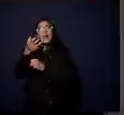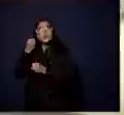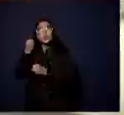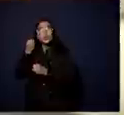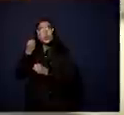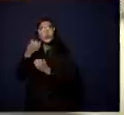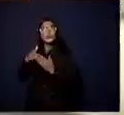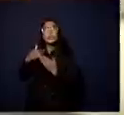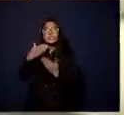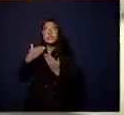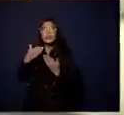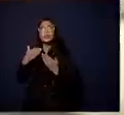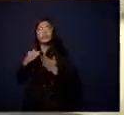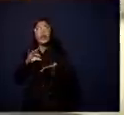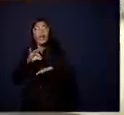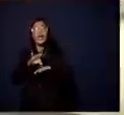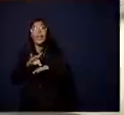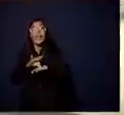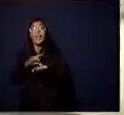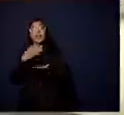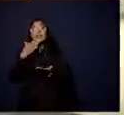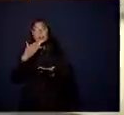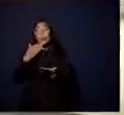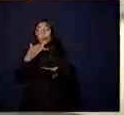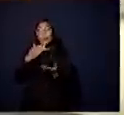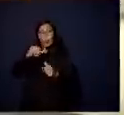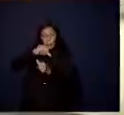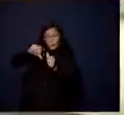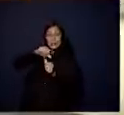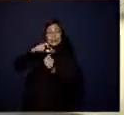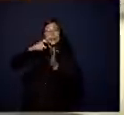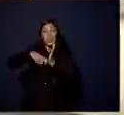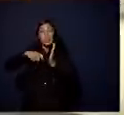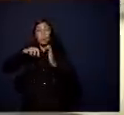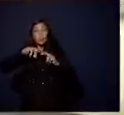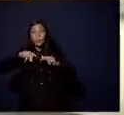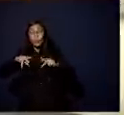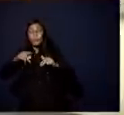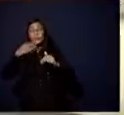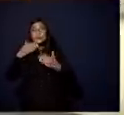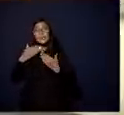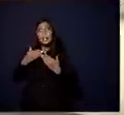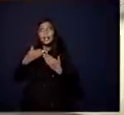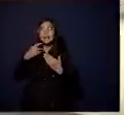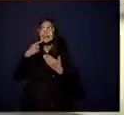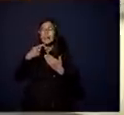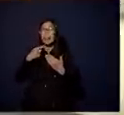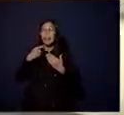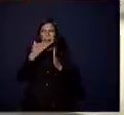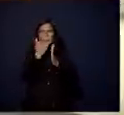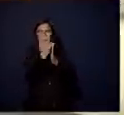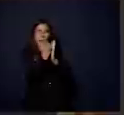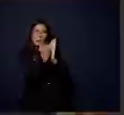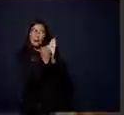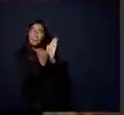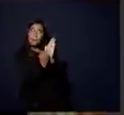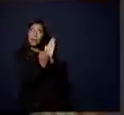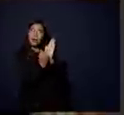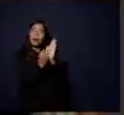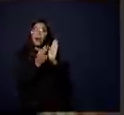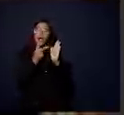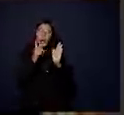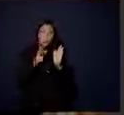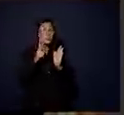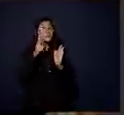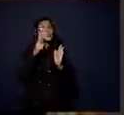na verdade a reforma tributária ela tá a reforma tributação do consumo ela está montada de forma a manter a